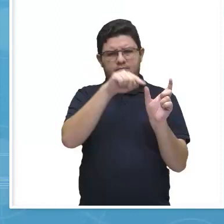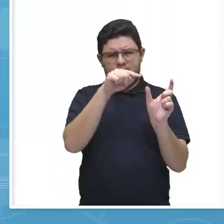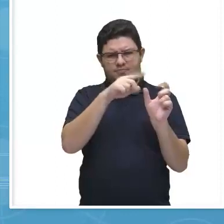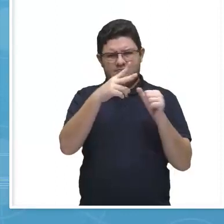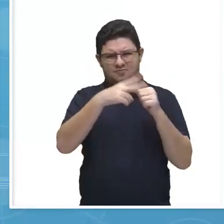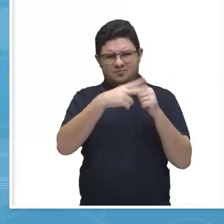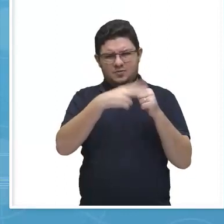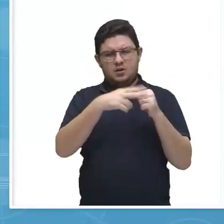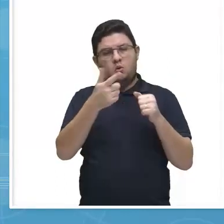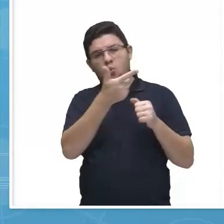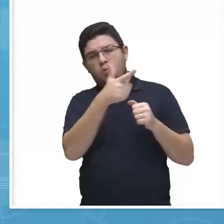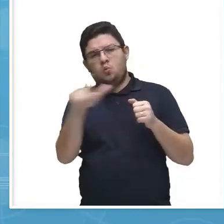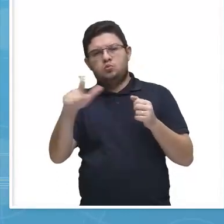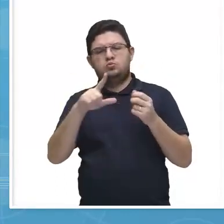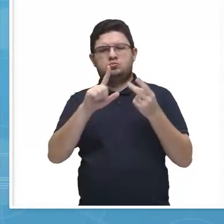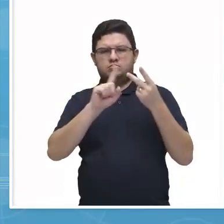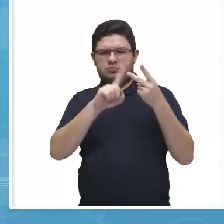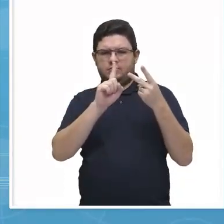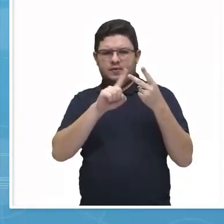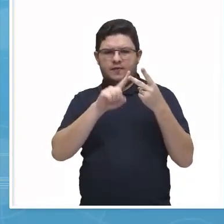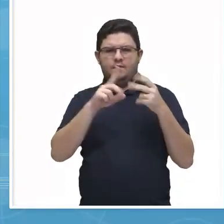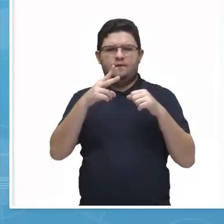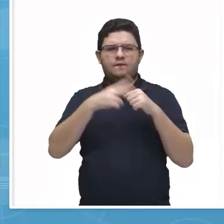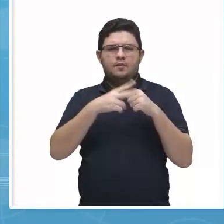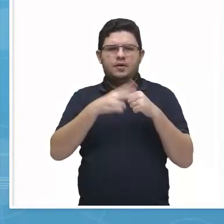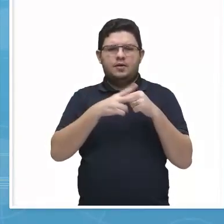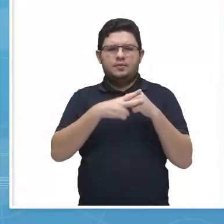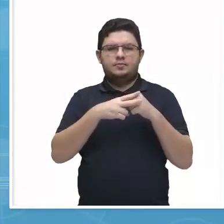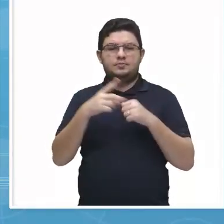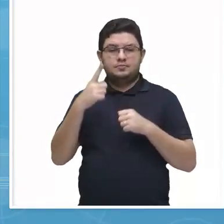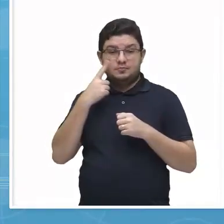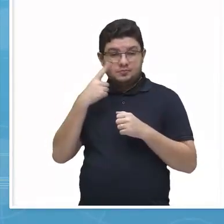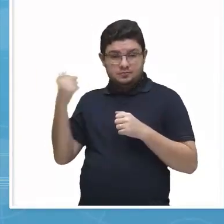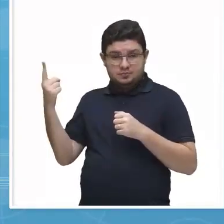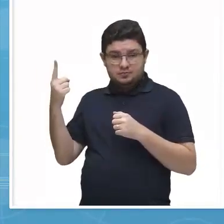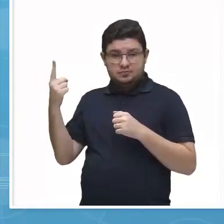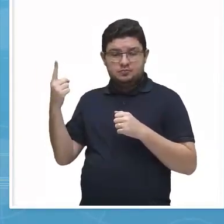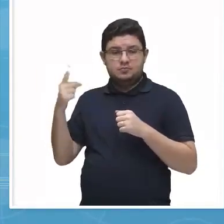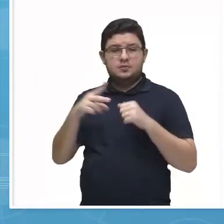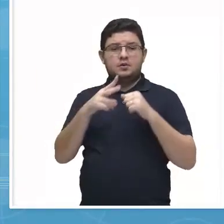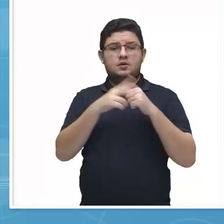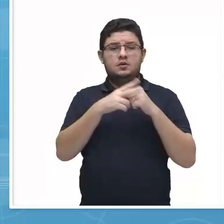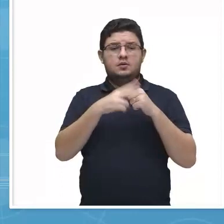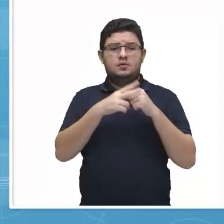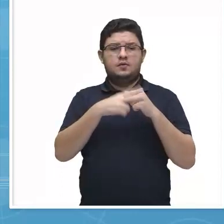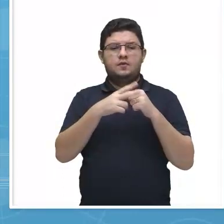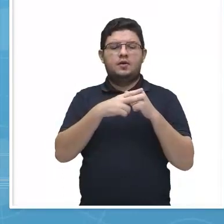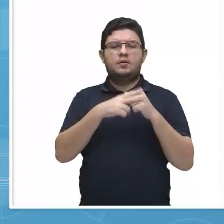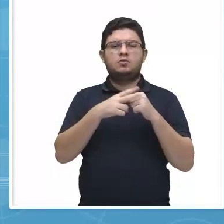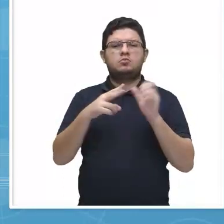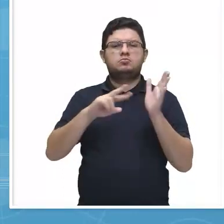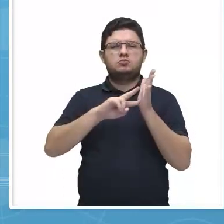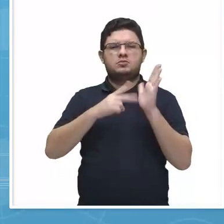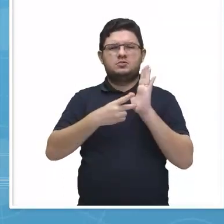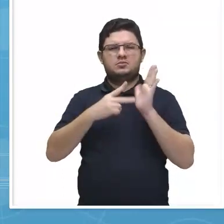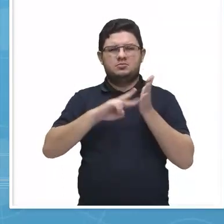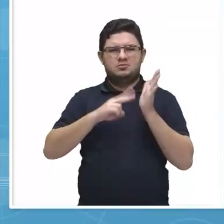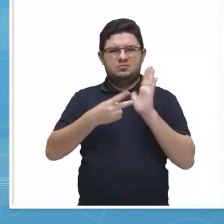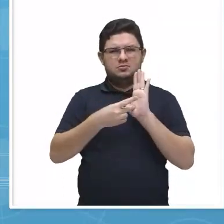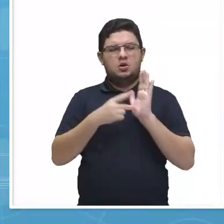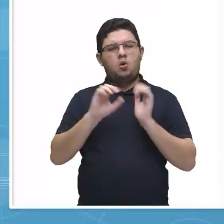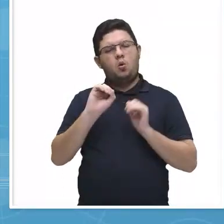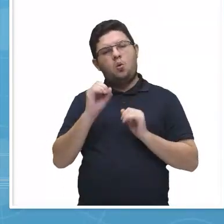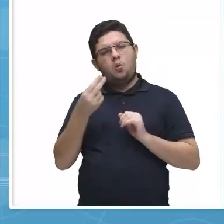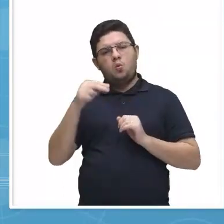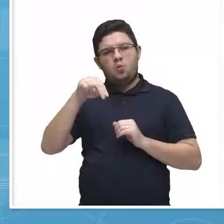tipo de verbo, que são os verbos significativos ou nocionais, correto? Vamos então compreender o